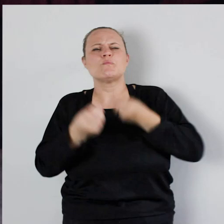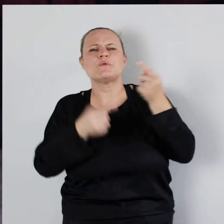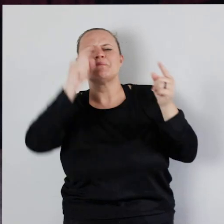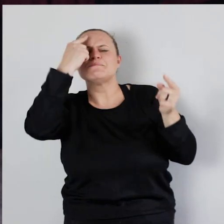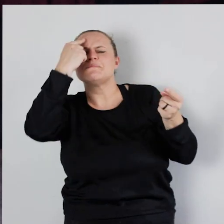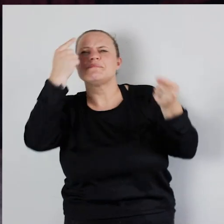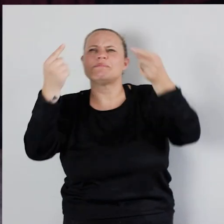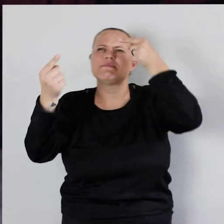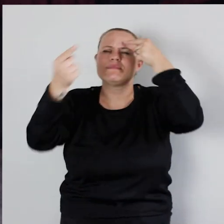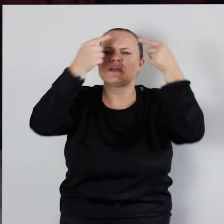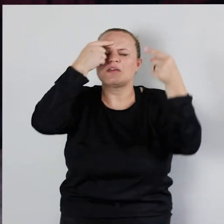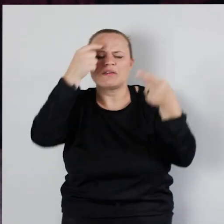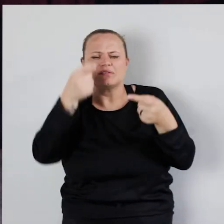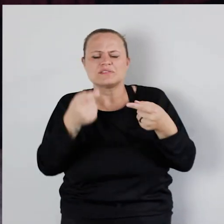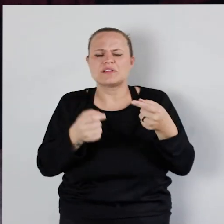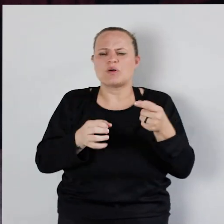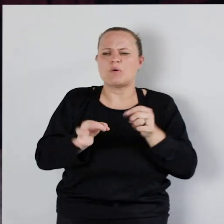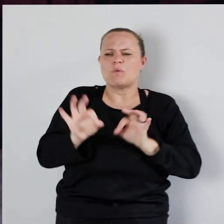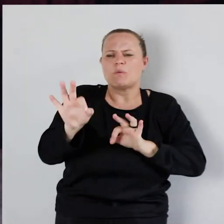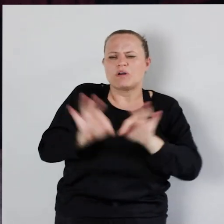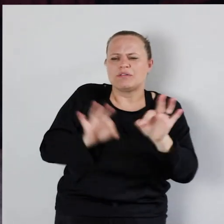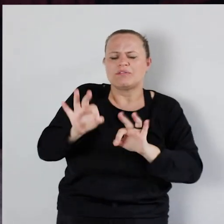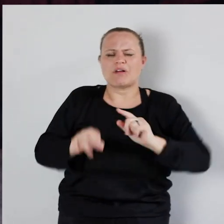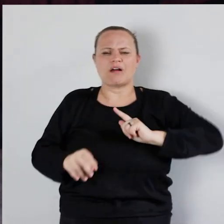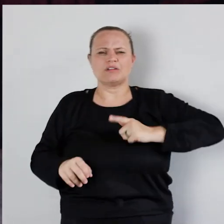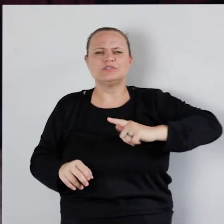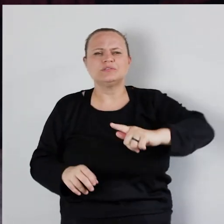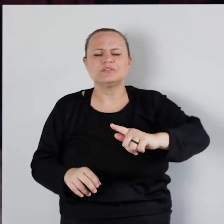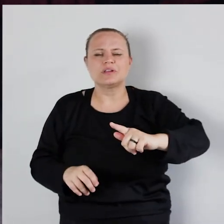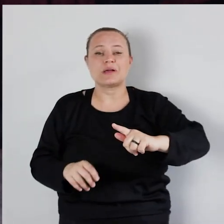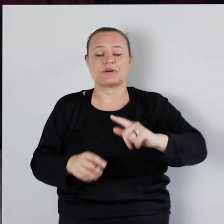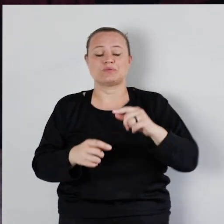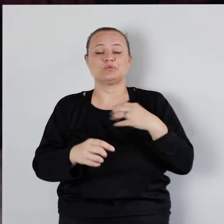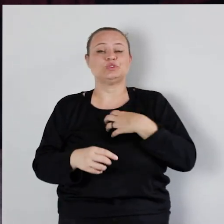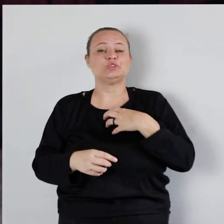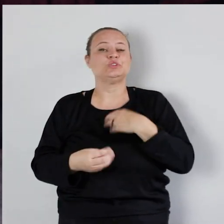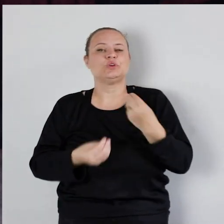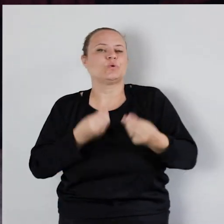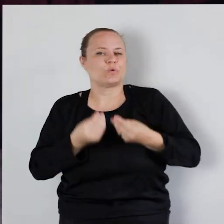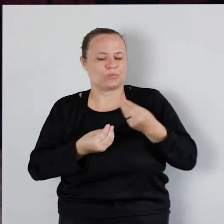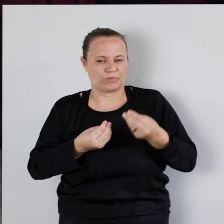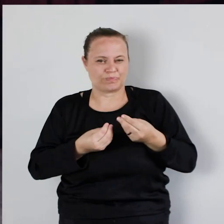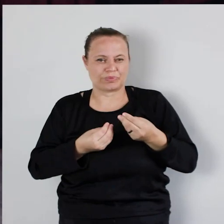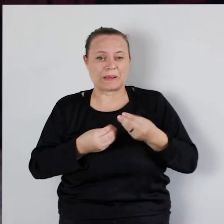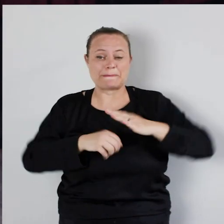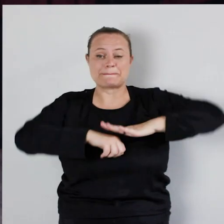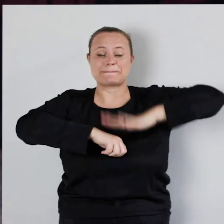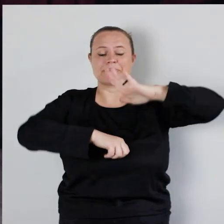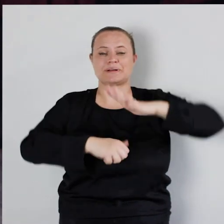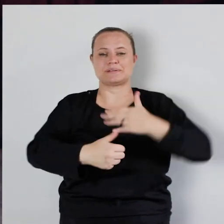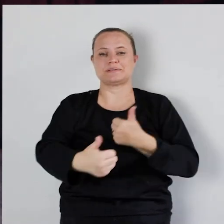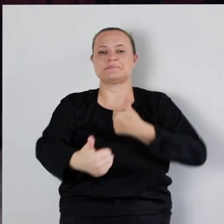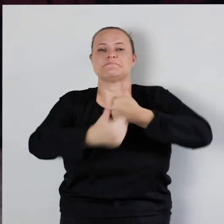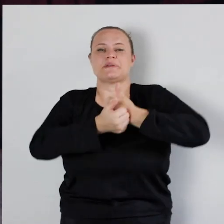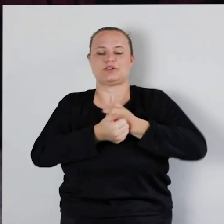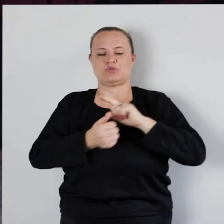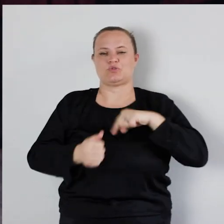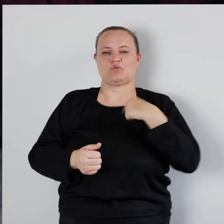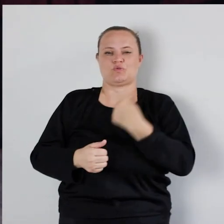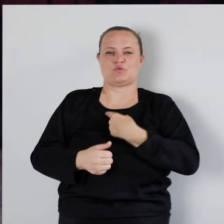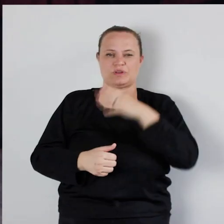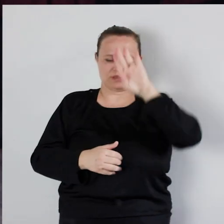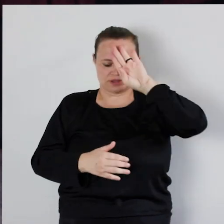muito mais para buscar formas de pensar e fazer organização e gestão de uma maneira que